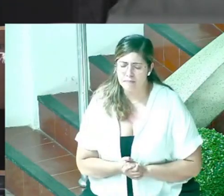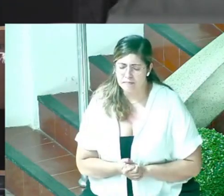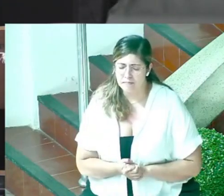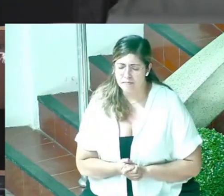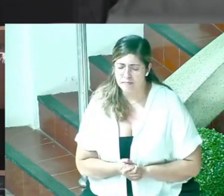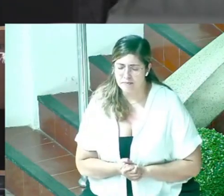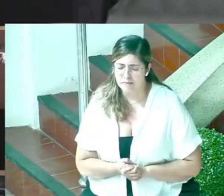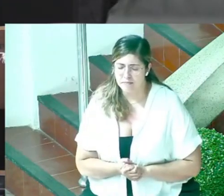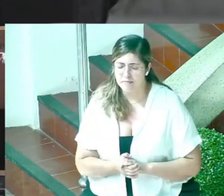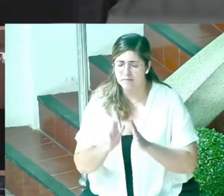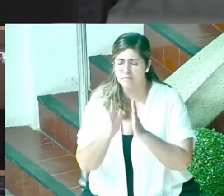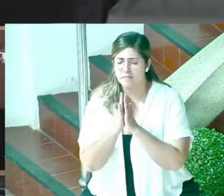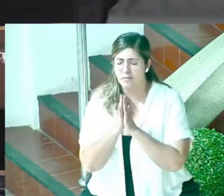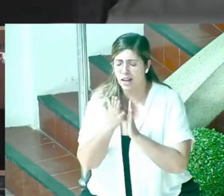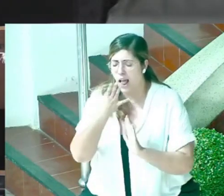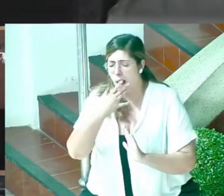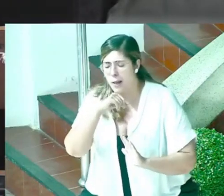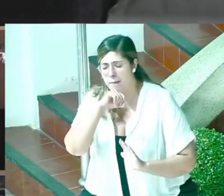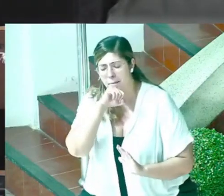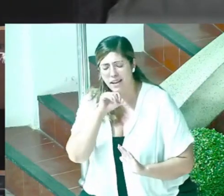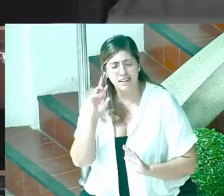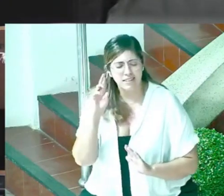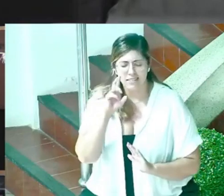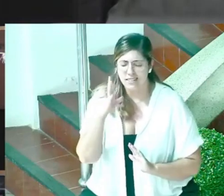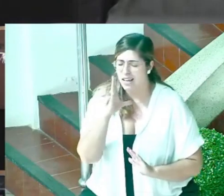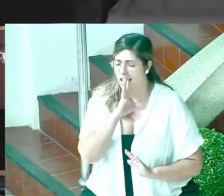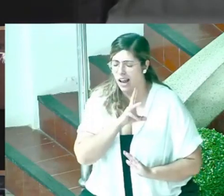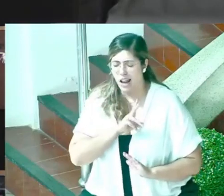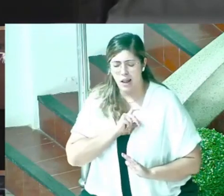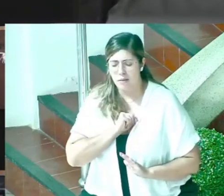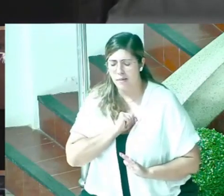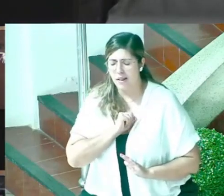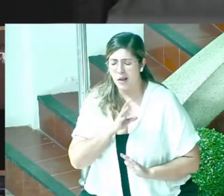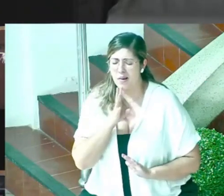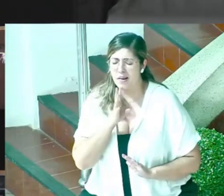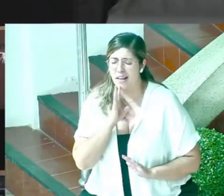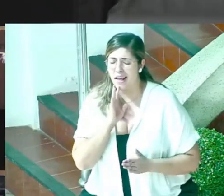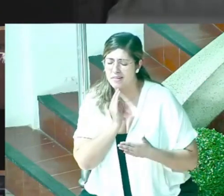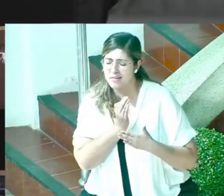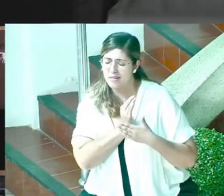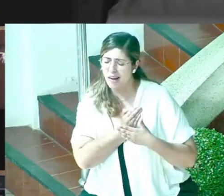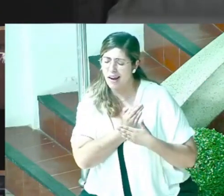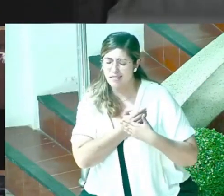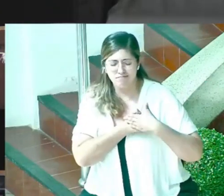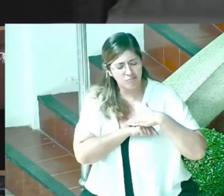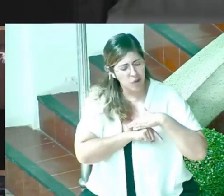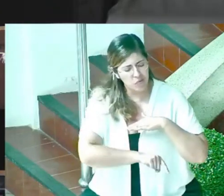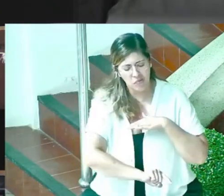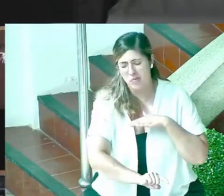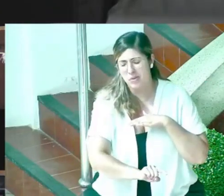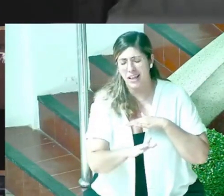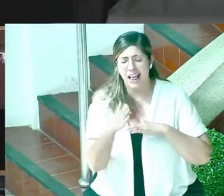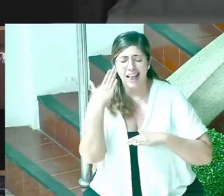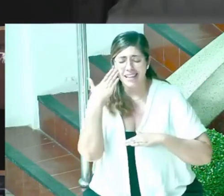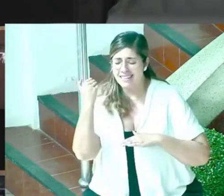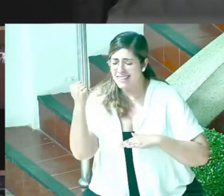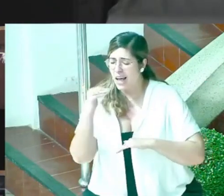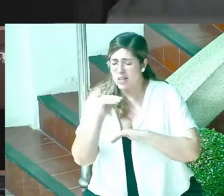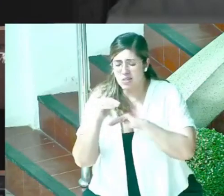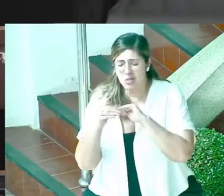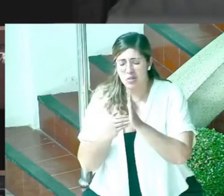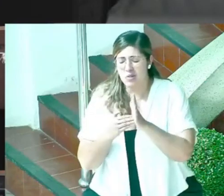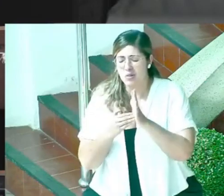de uma forma que não é bíblica, e eu varro a poeira para debaixo do tapete, eu digo,